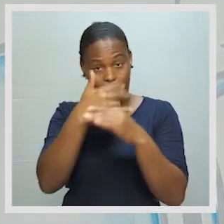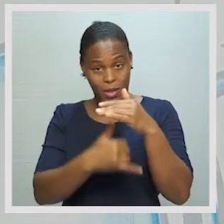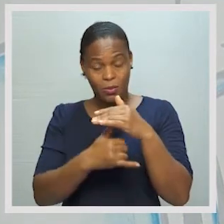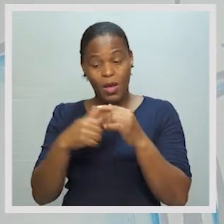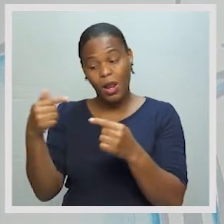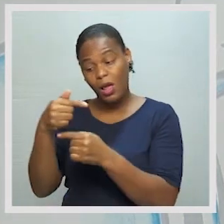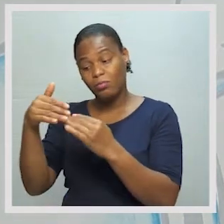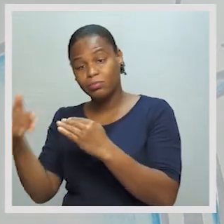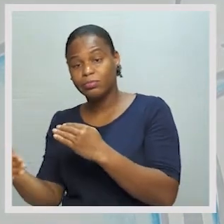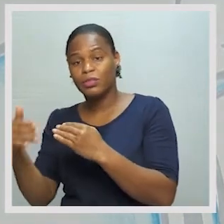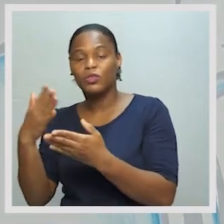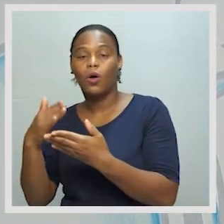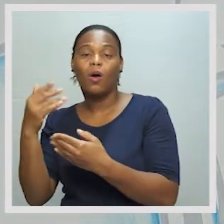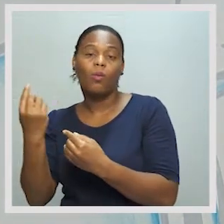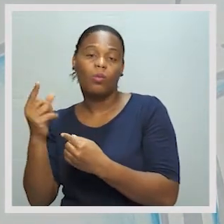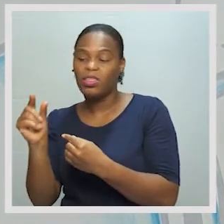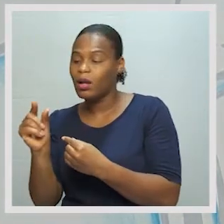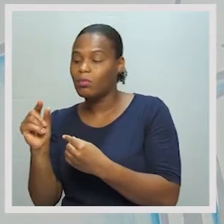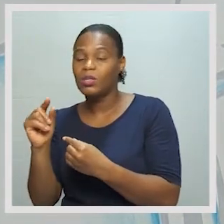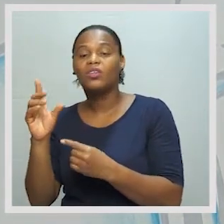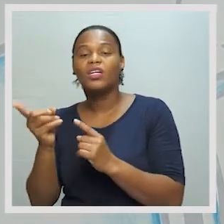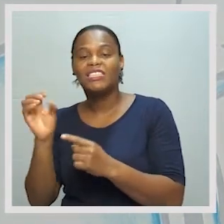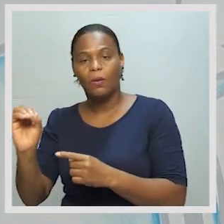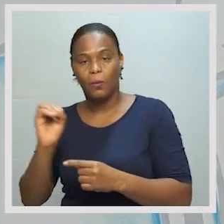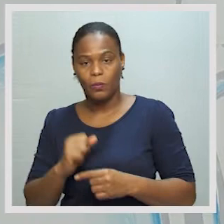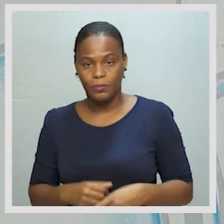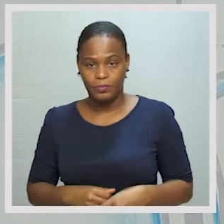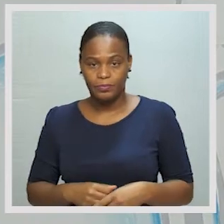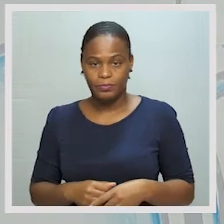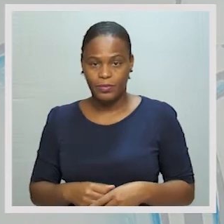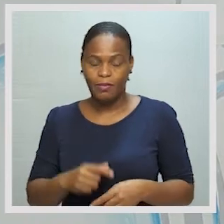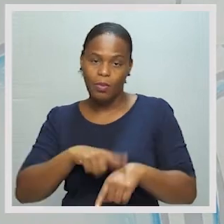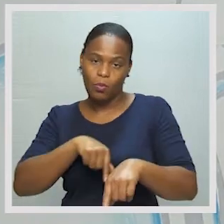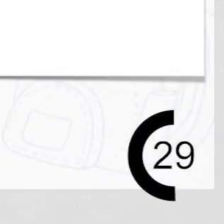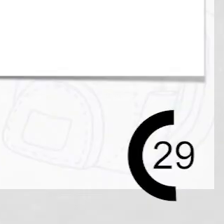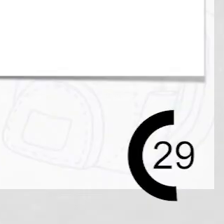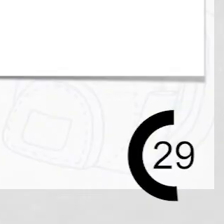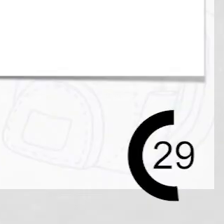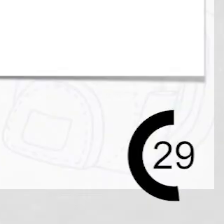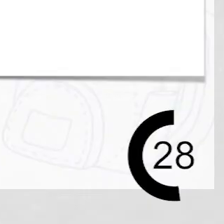segundo membro tem apenas um termo, que é o 0. Vou dar uns minutinhos.